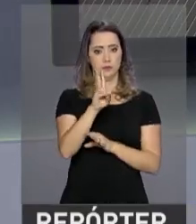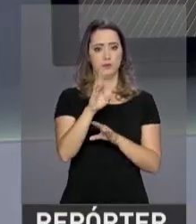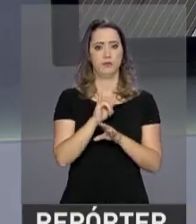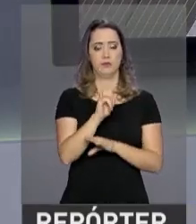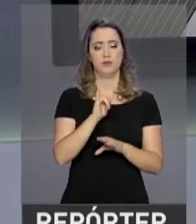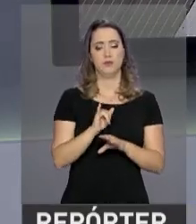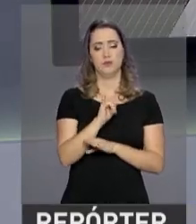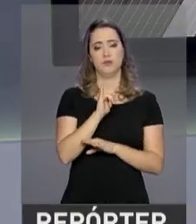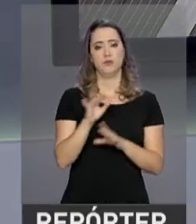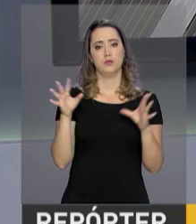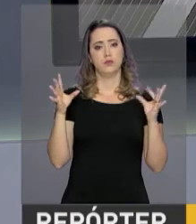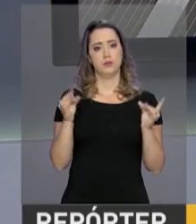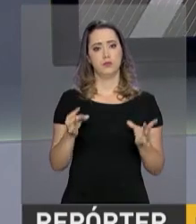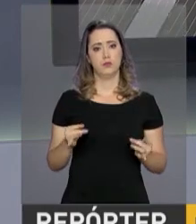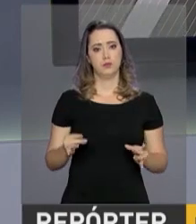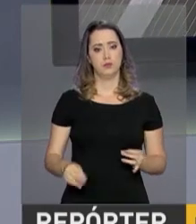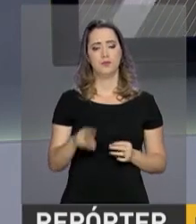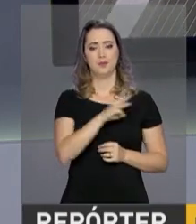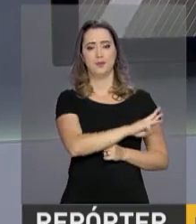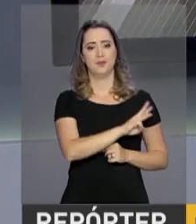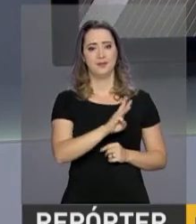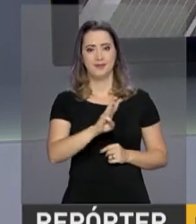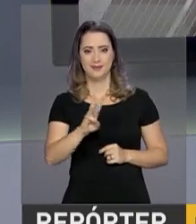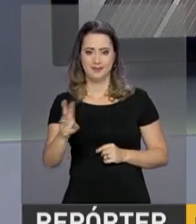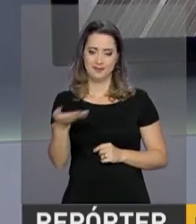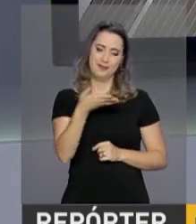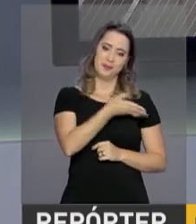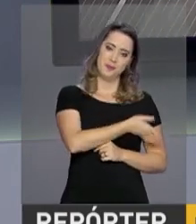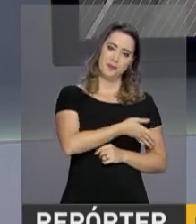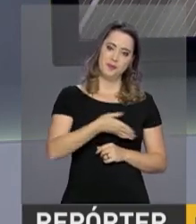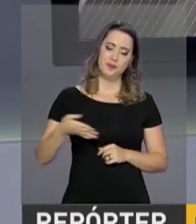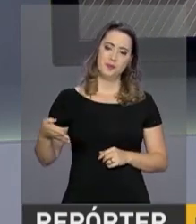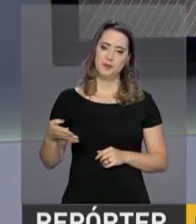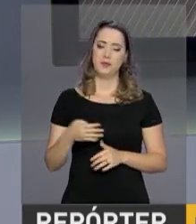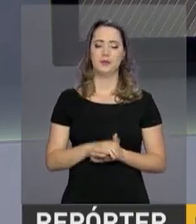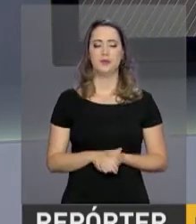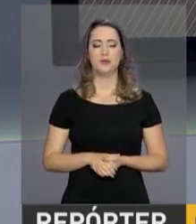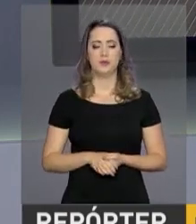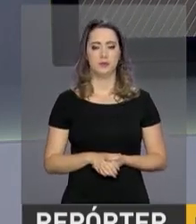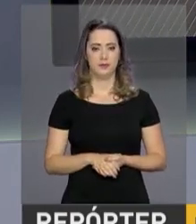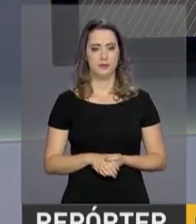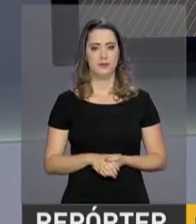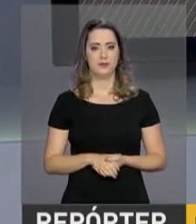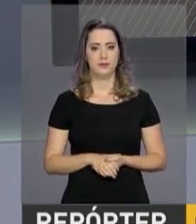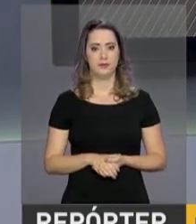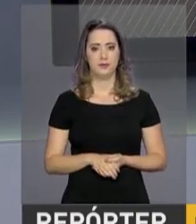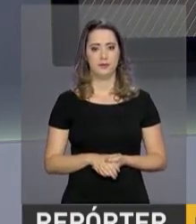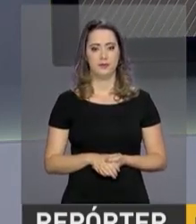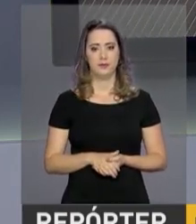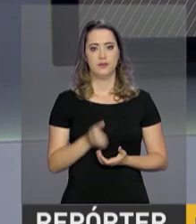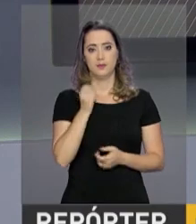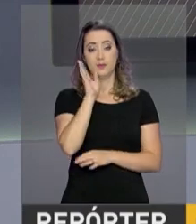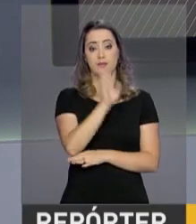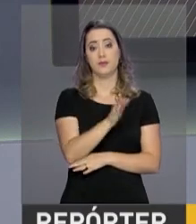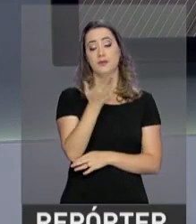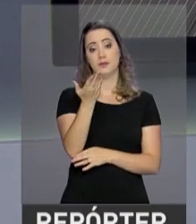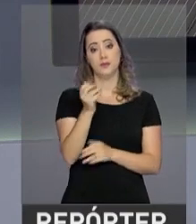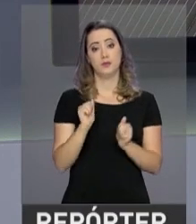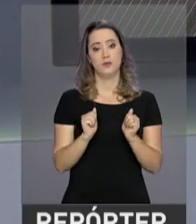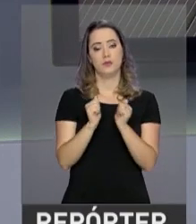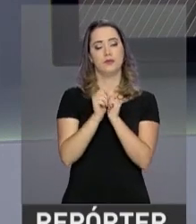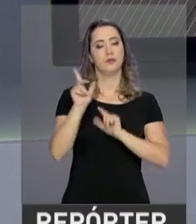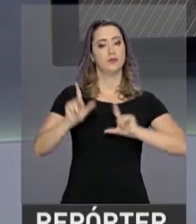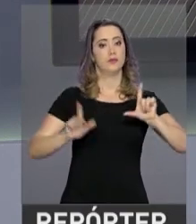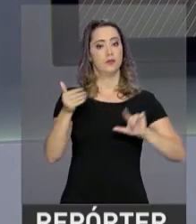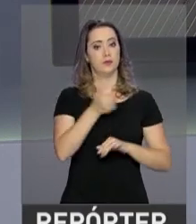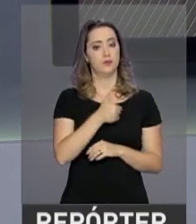pode rever as reportagens no youtube e toda a nossa programação também está na página da nbr na internet uma boa tarde pra você e